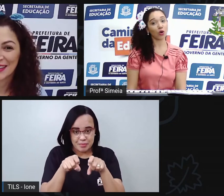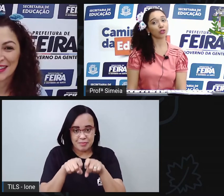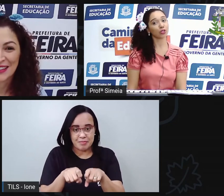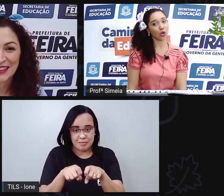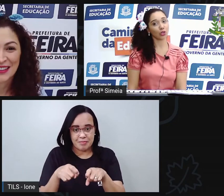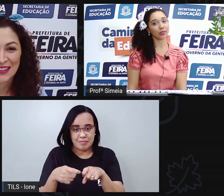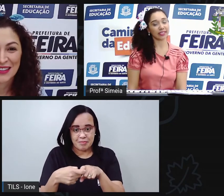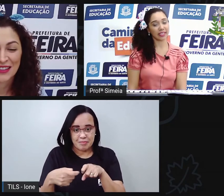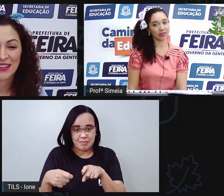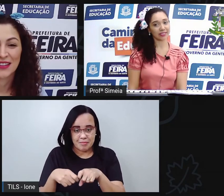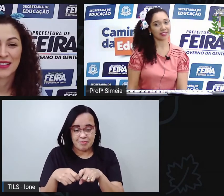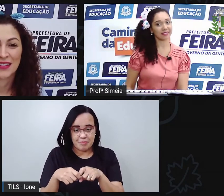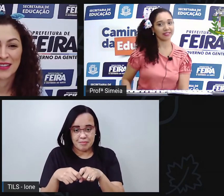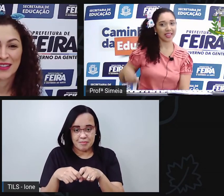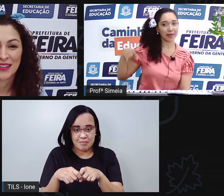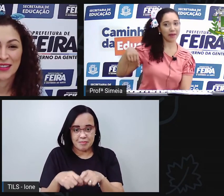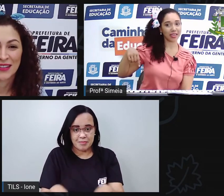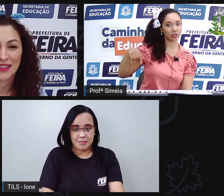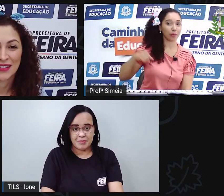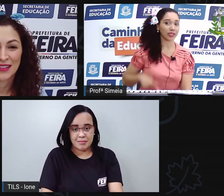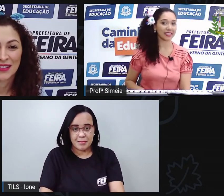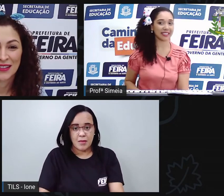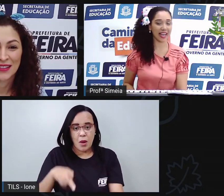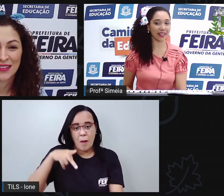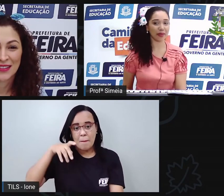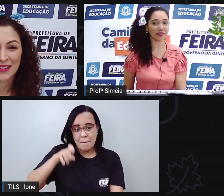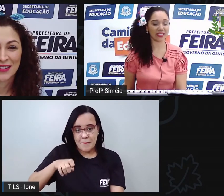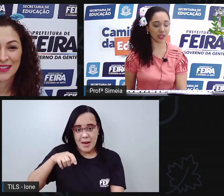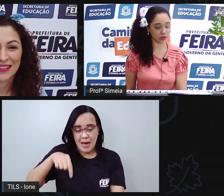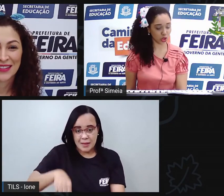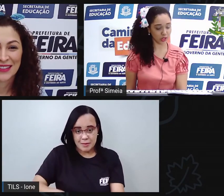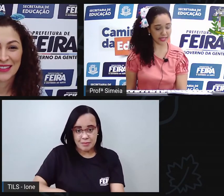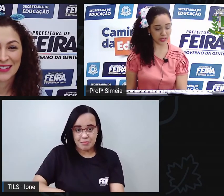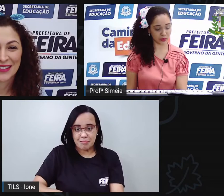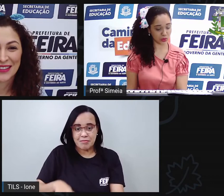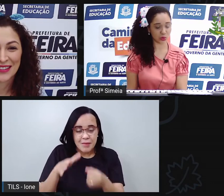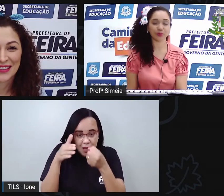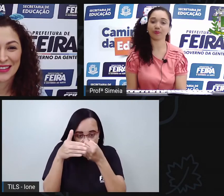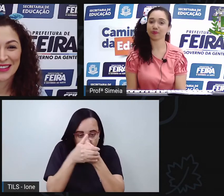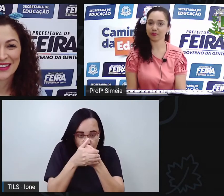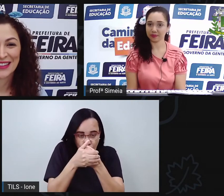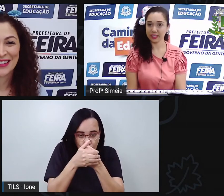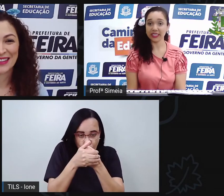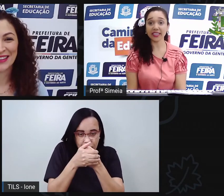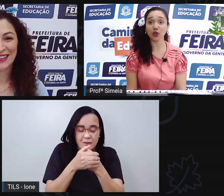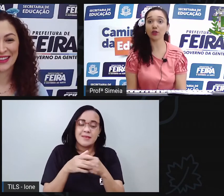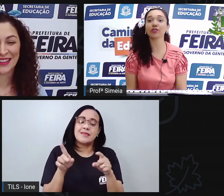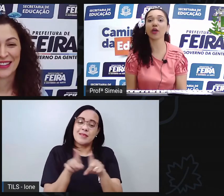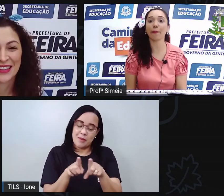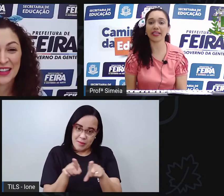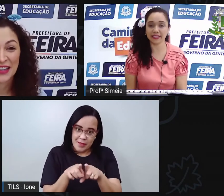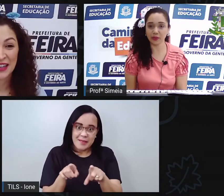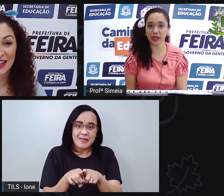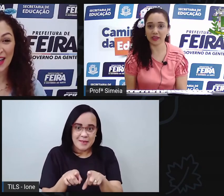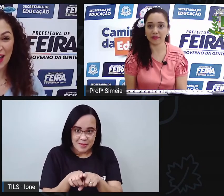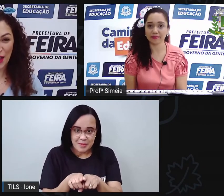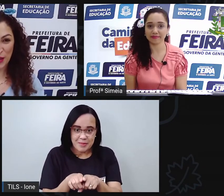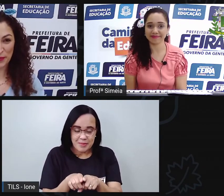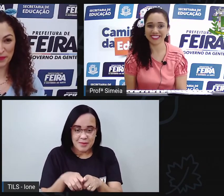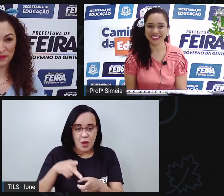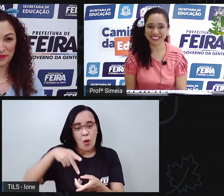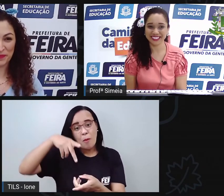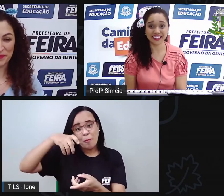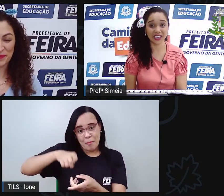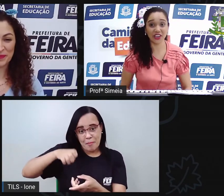me responde os tornozelos lá embaixo apronta sentada mas quase aí os tornozelos se esconde o seu pezinho